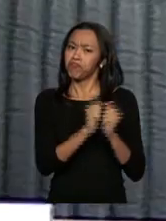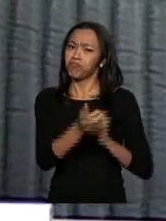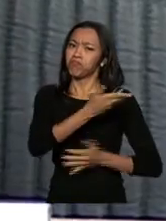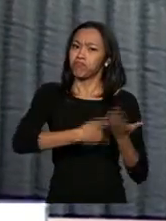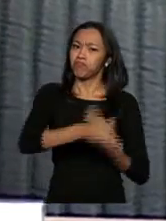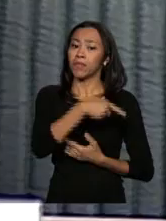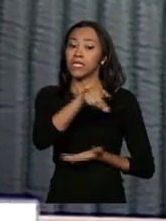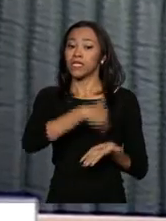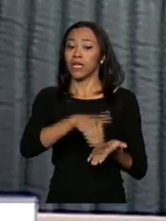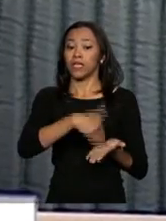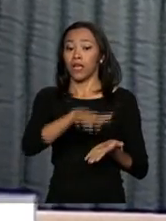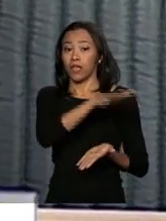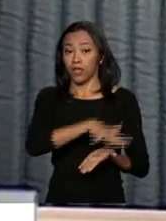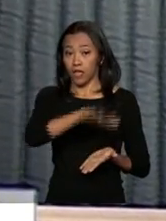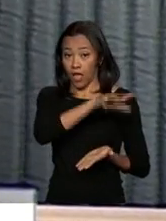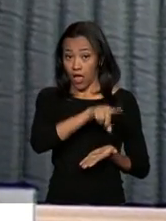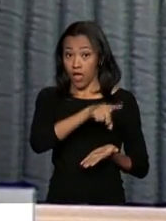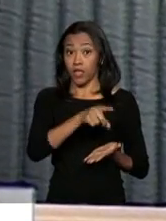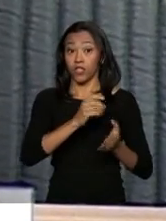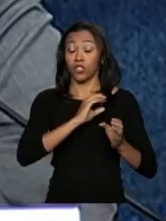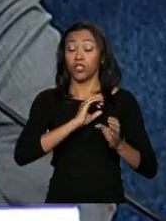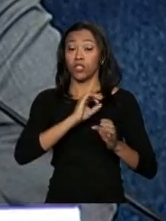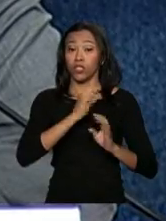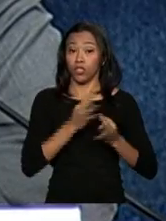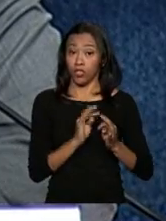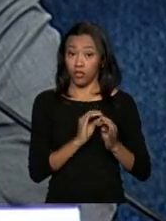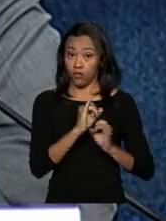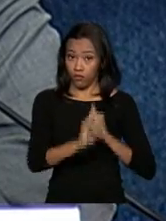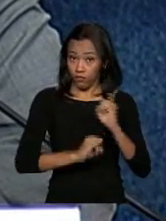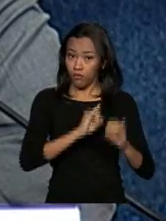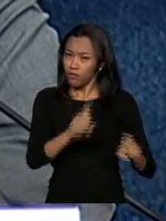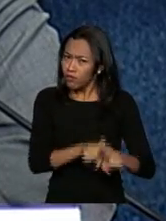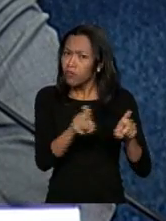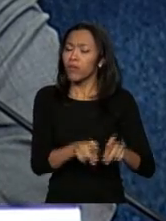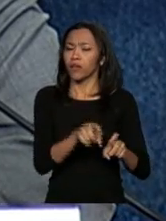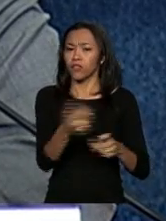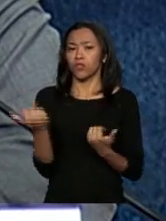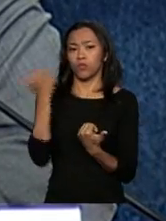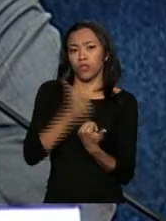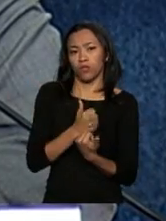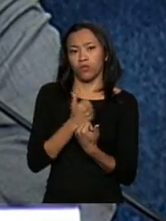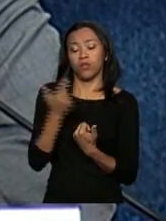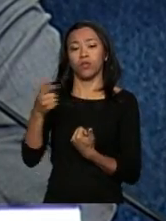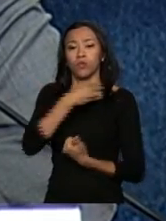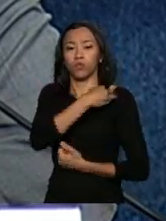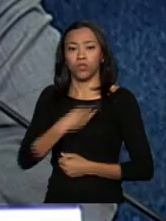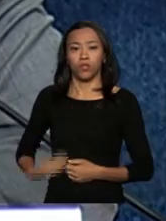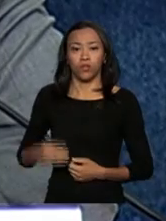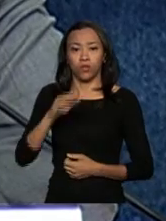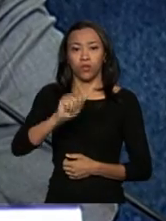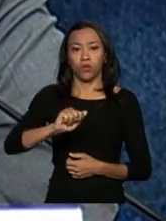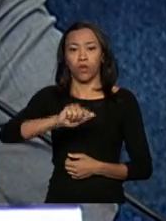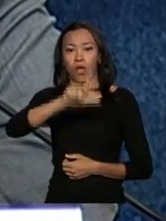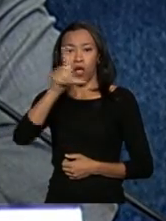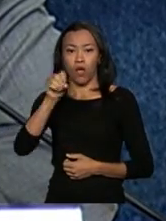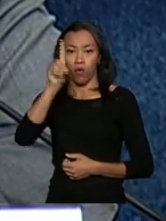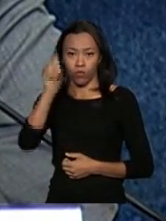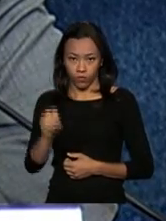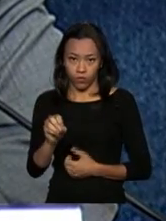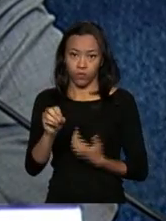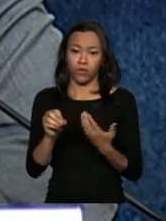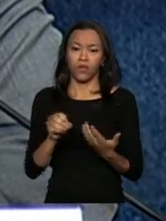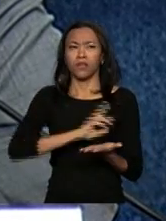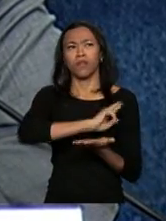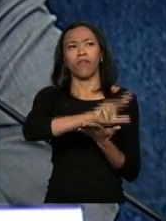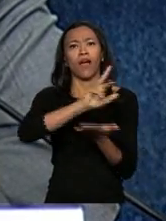de informática representando Ministro Aldo eh queria também agradecer todos que aceitaram nossos convites muita gente vindo de